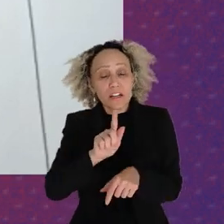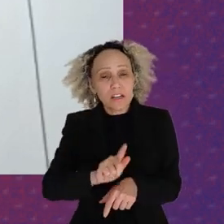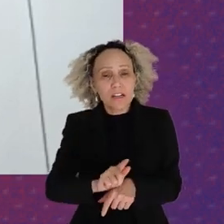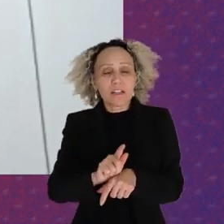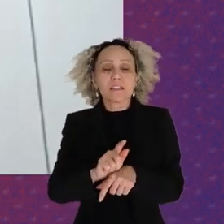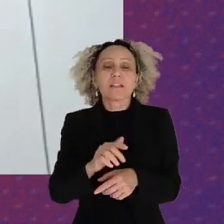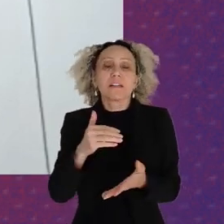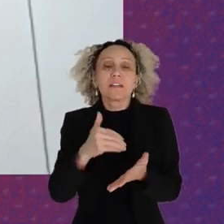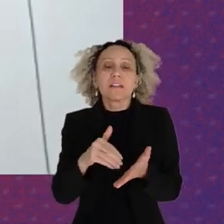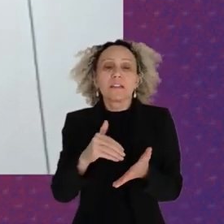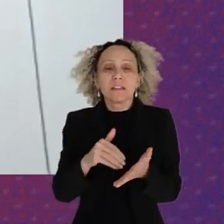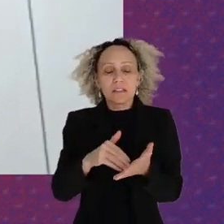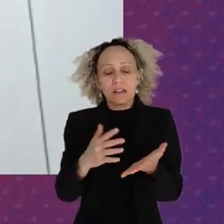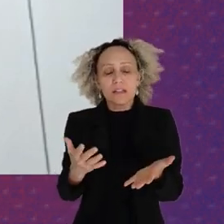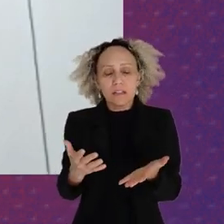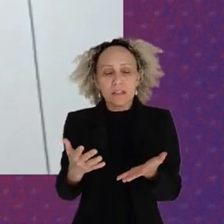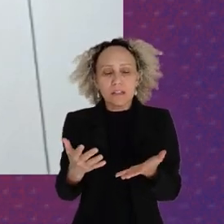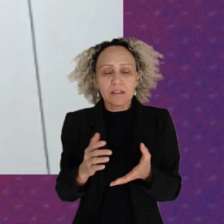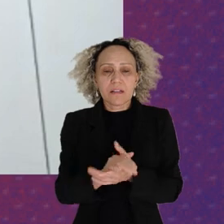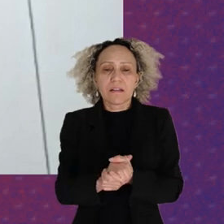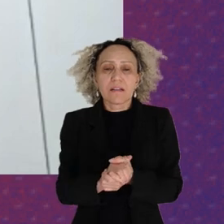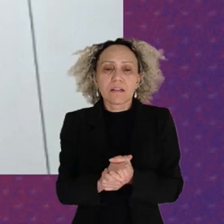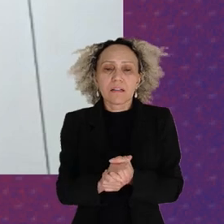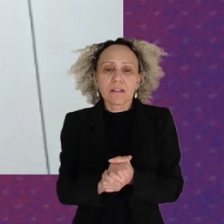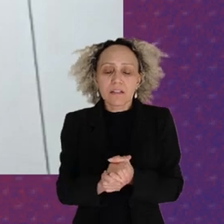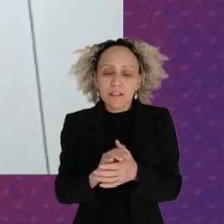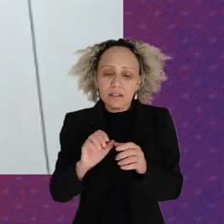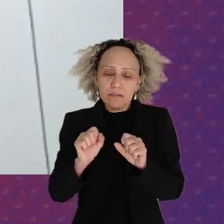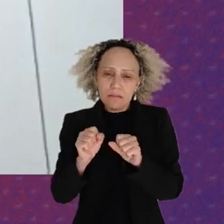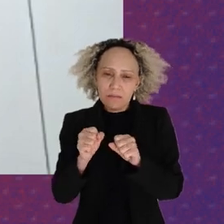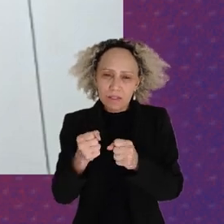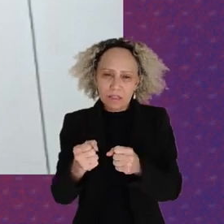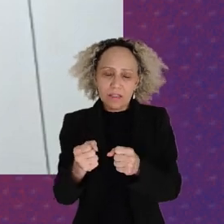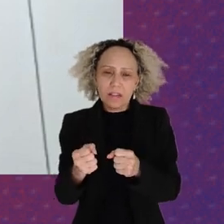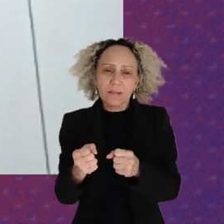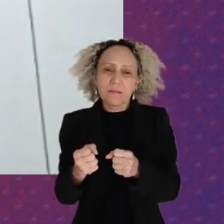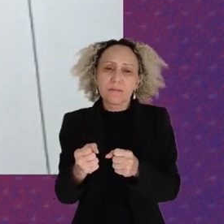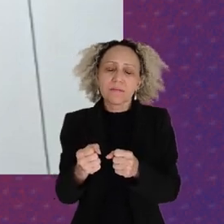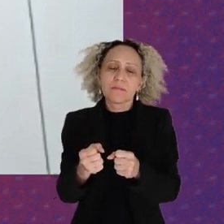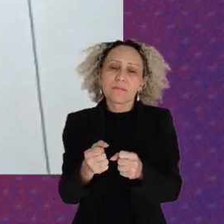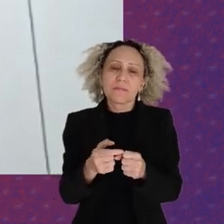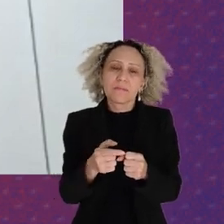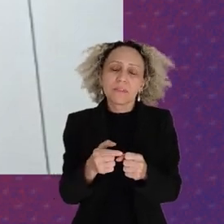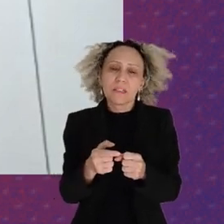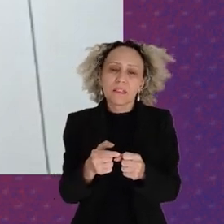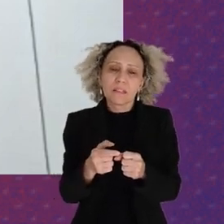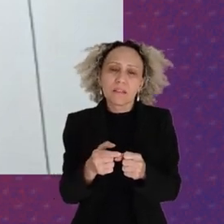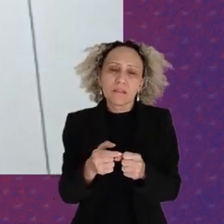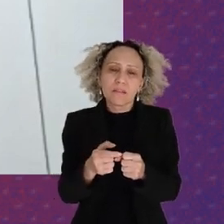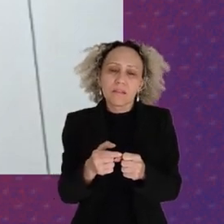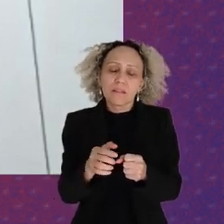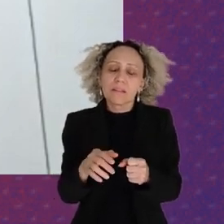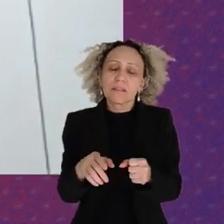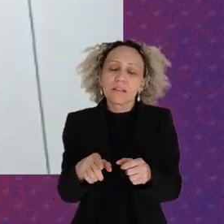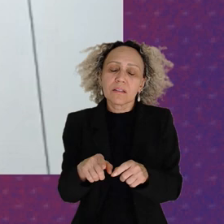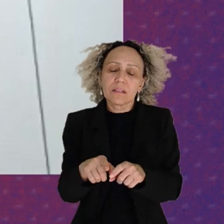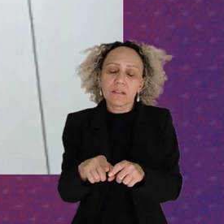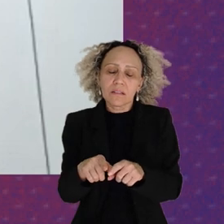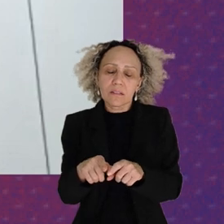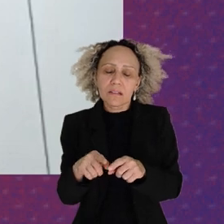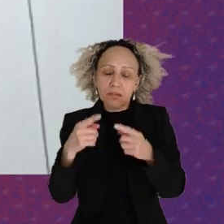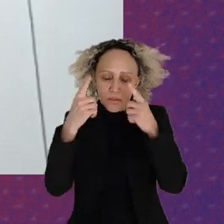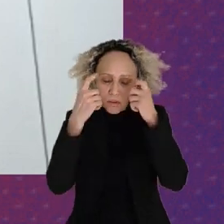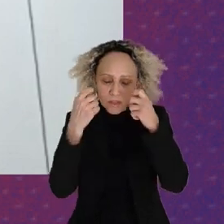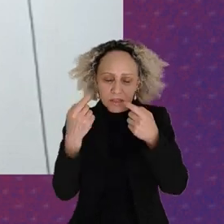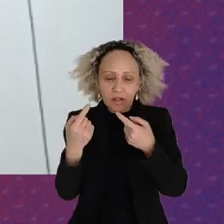suplência a nossa secretária nacional de enfrentamento à violência contra as mulheres, Denise Motadal, e também participam desse GTI